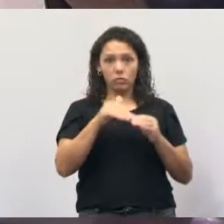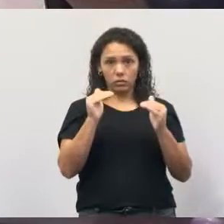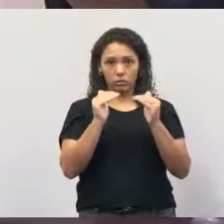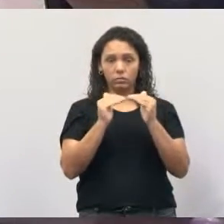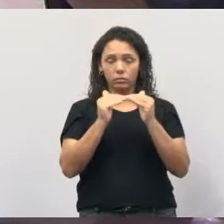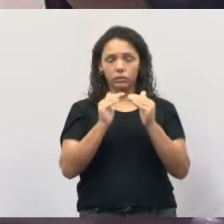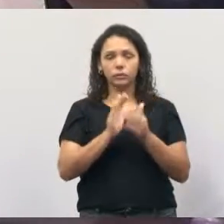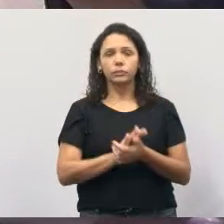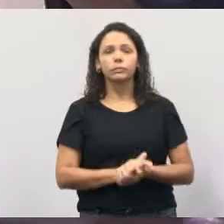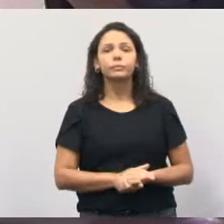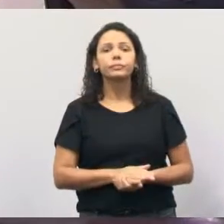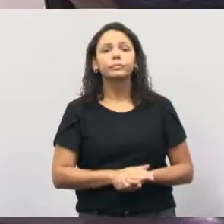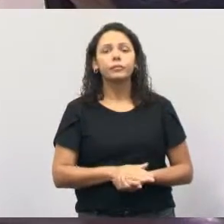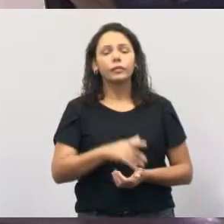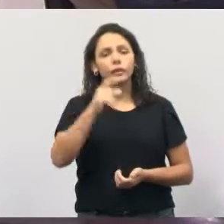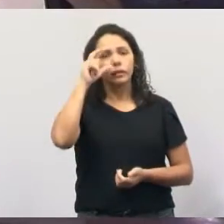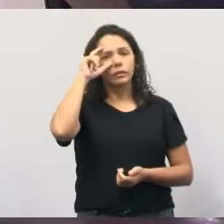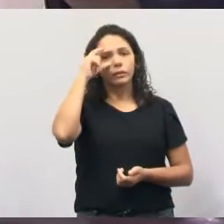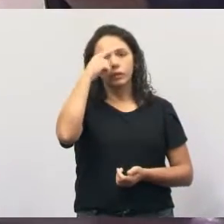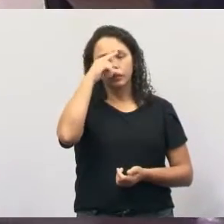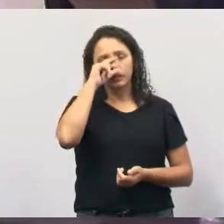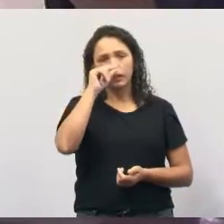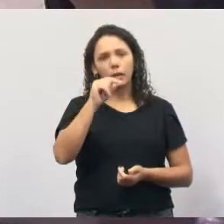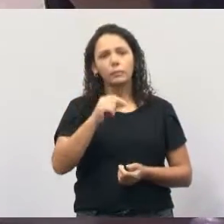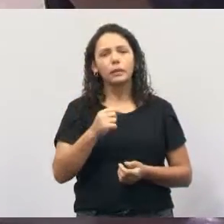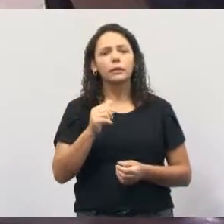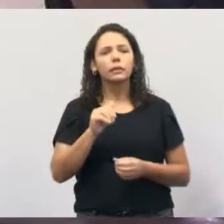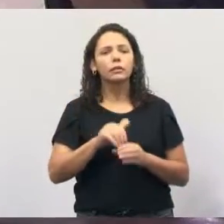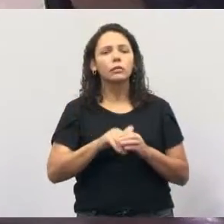Como vota o vereador Abner?